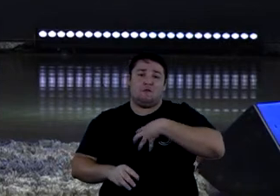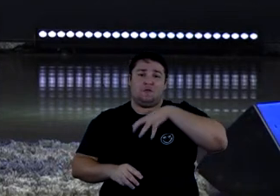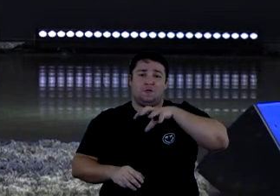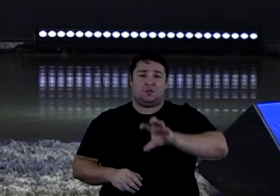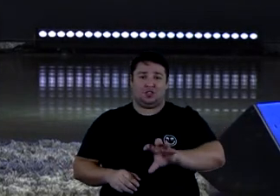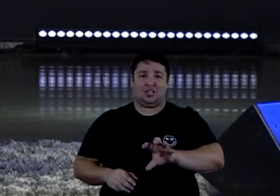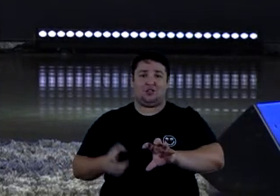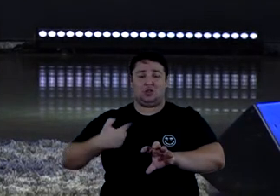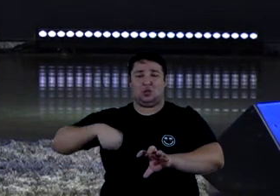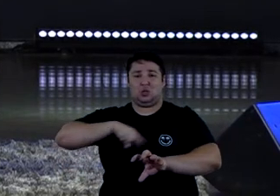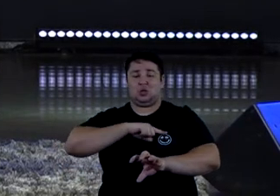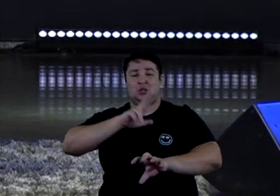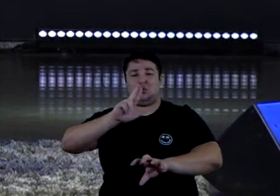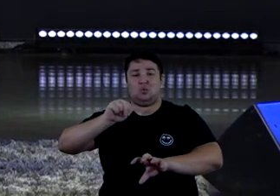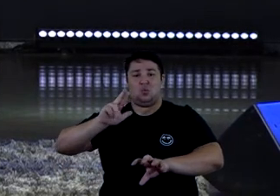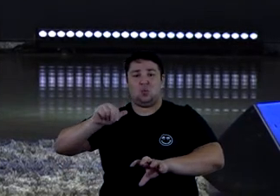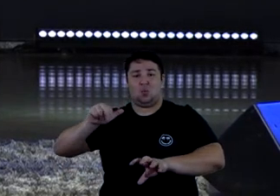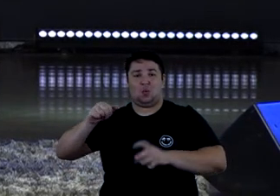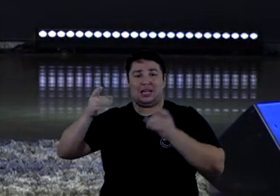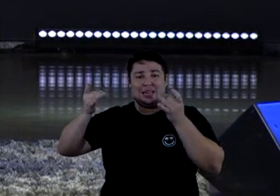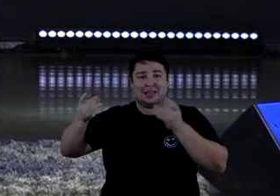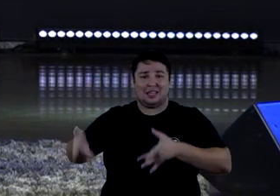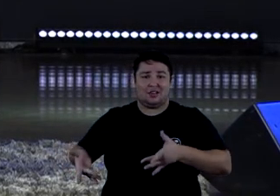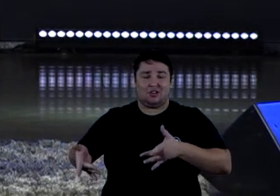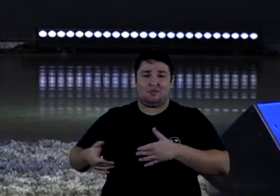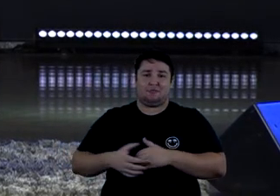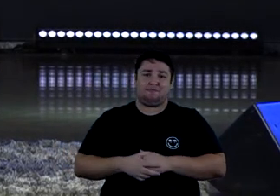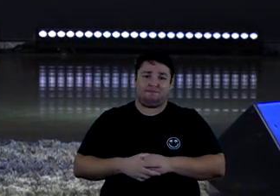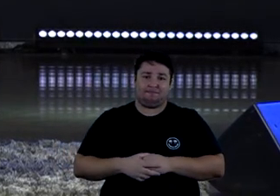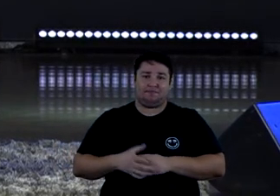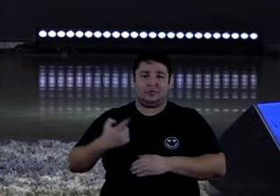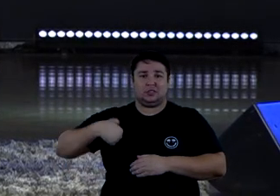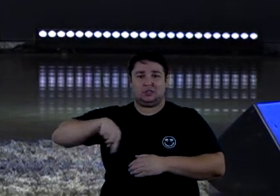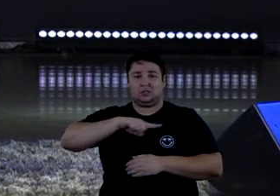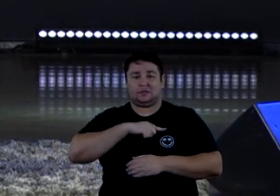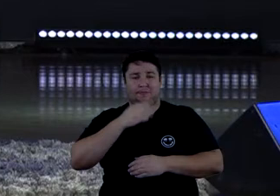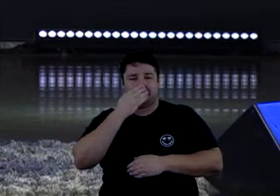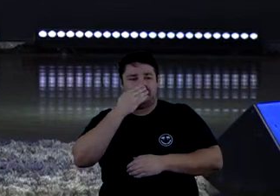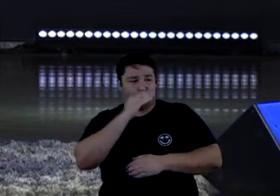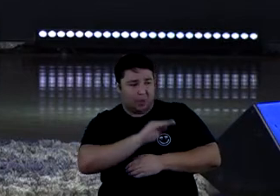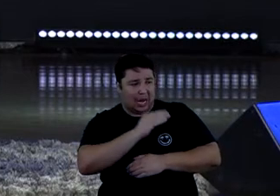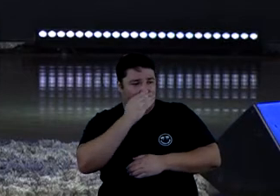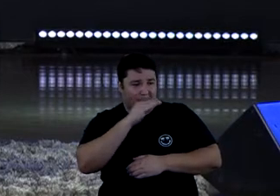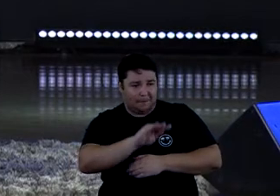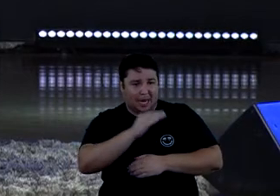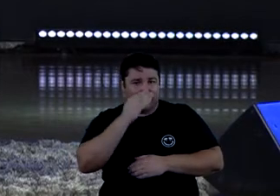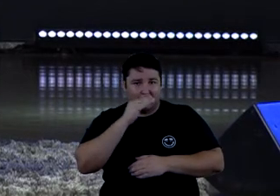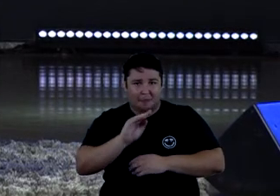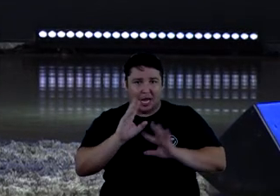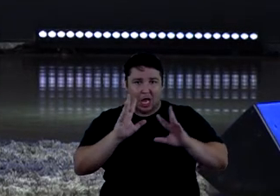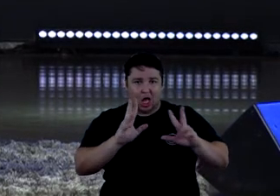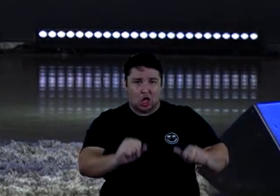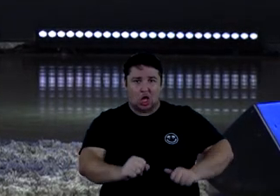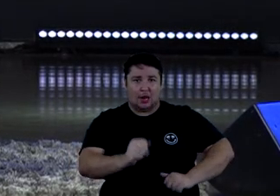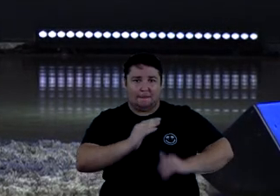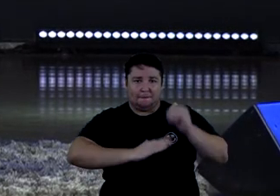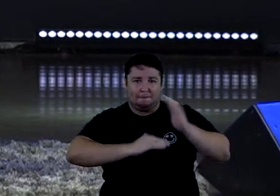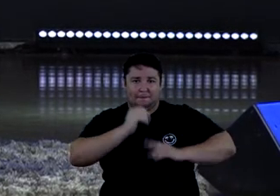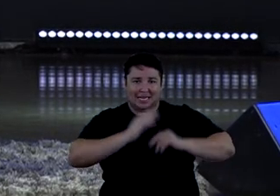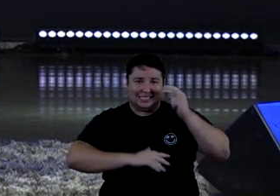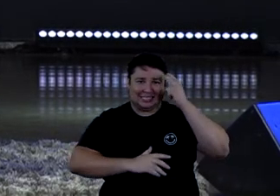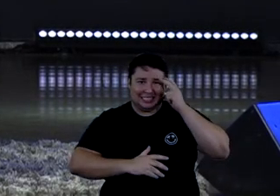nós nunca desistimos. Nós rejeitamos todos os atos vergonhosos e